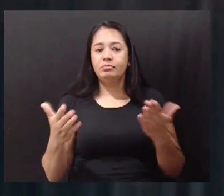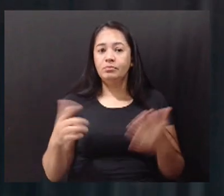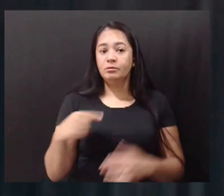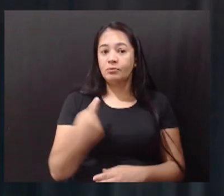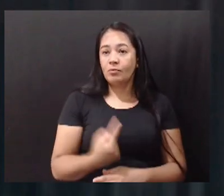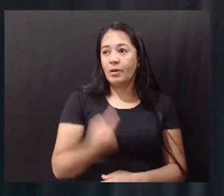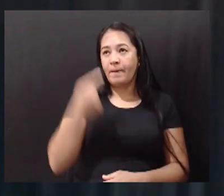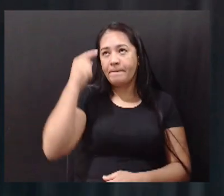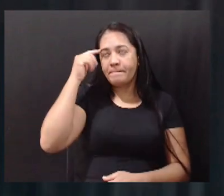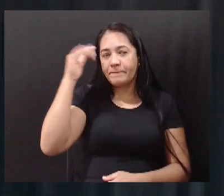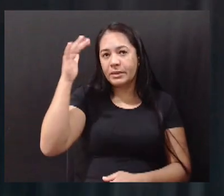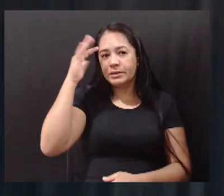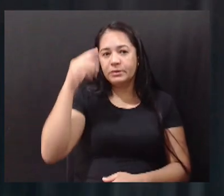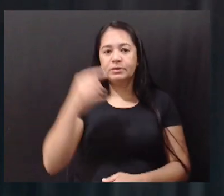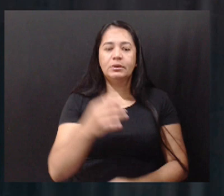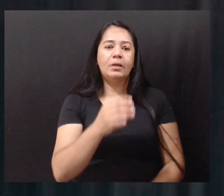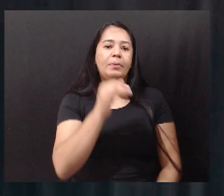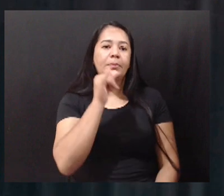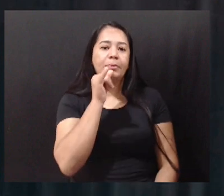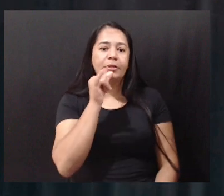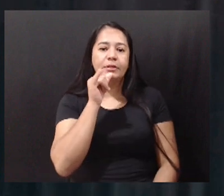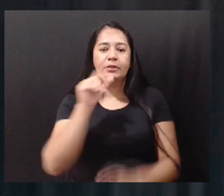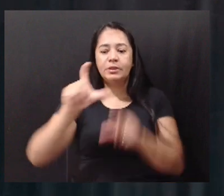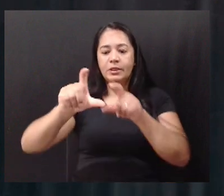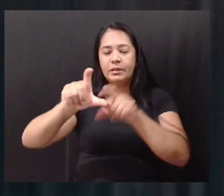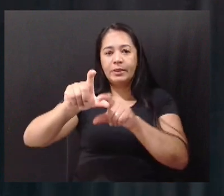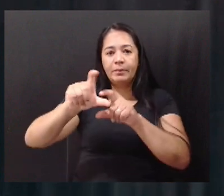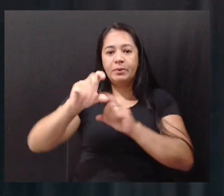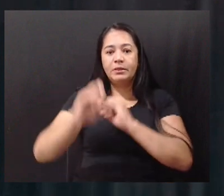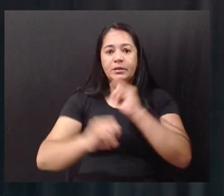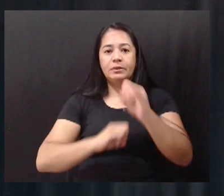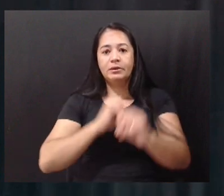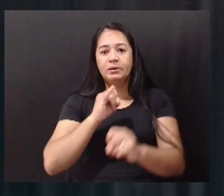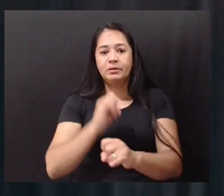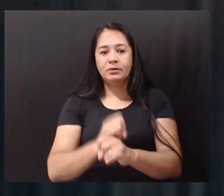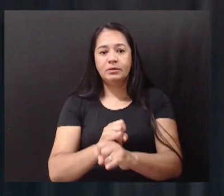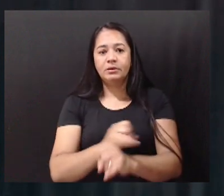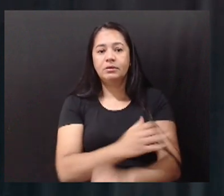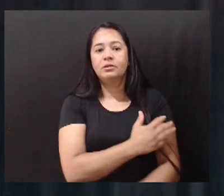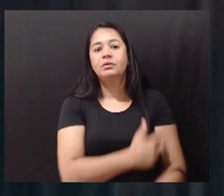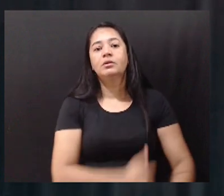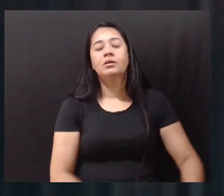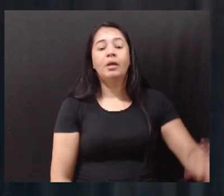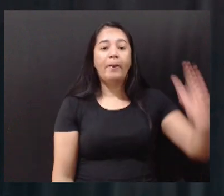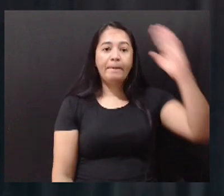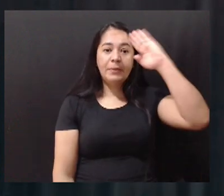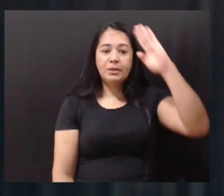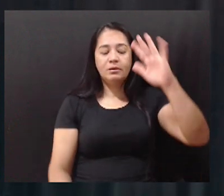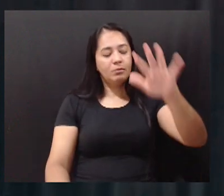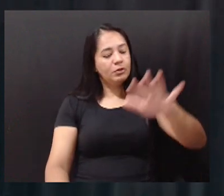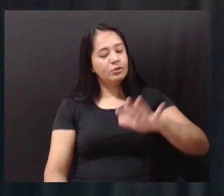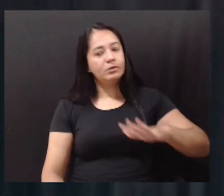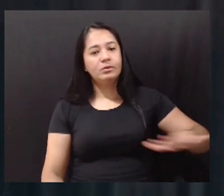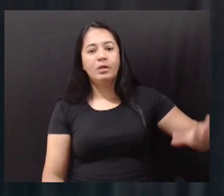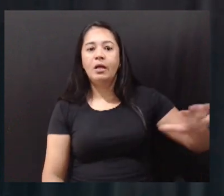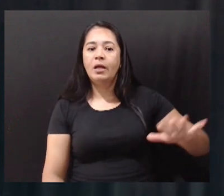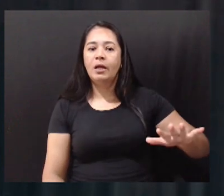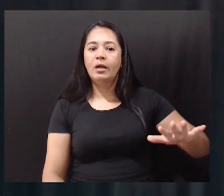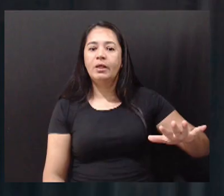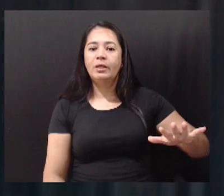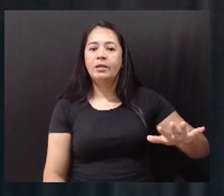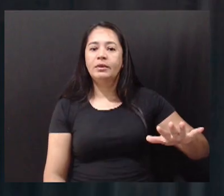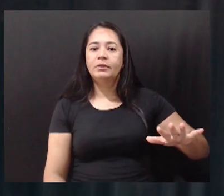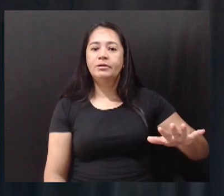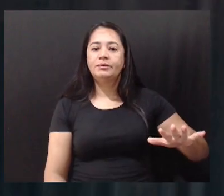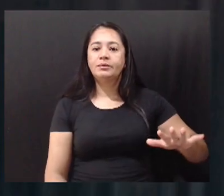exemplo, na dependência da tecnologia, principalmente da parte digital, do ponto de vista de um